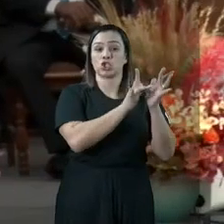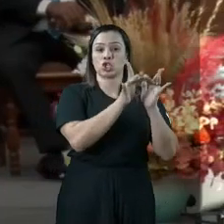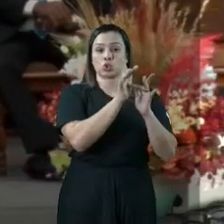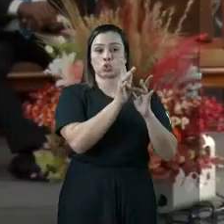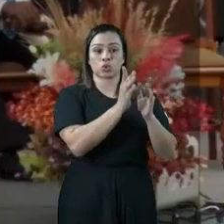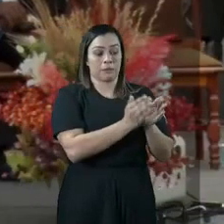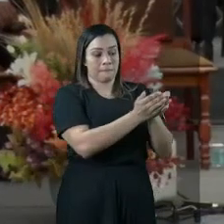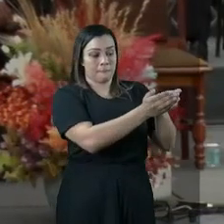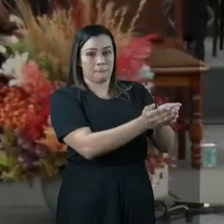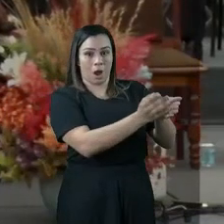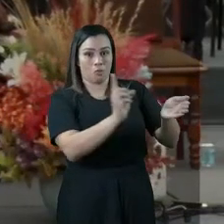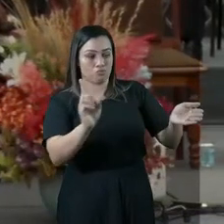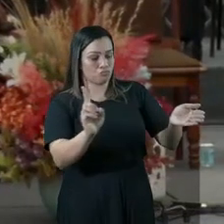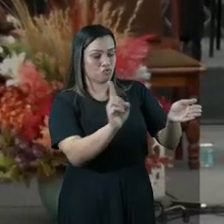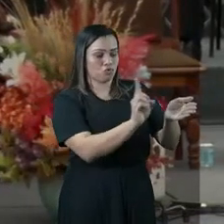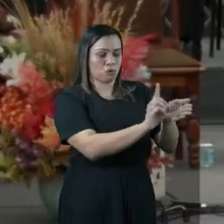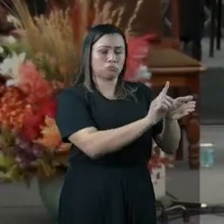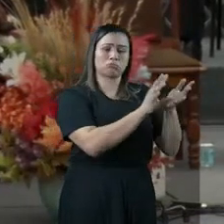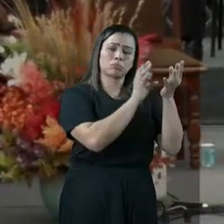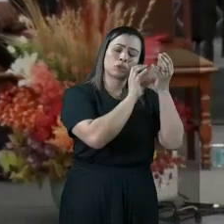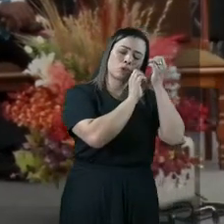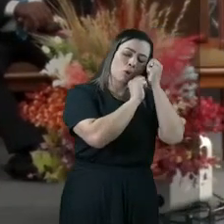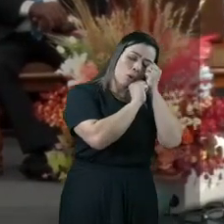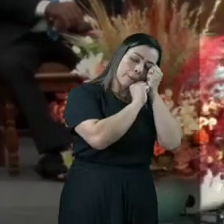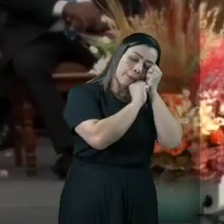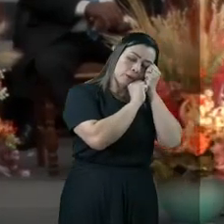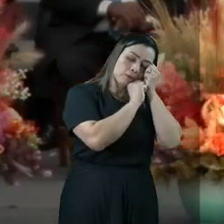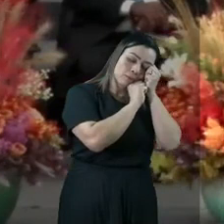no barco, mas vem andando sobre as águas.